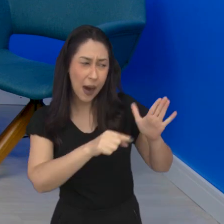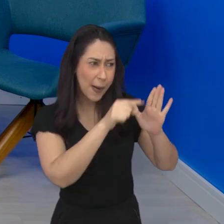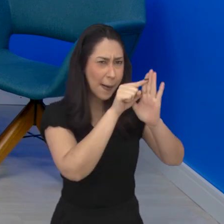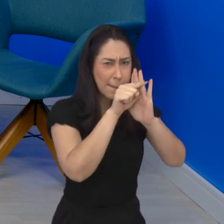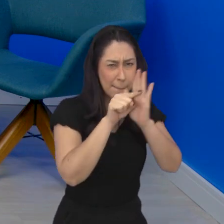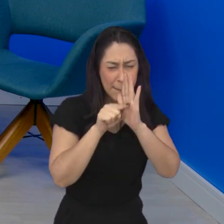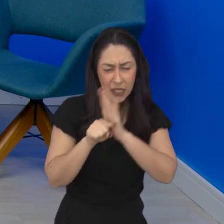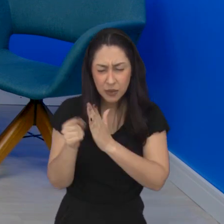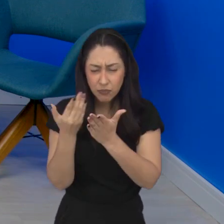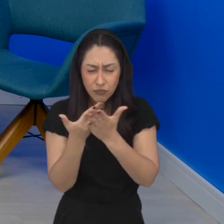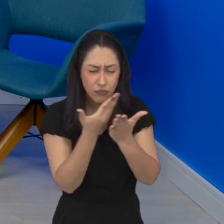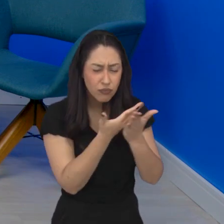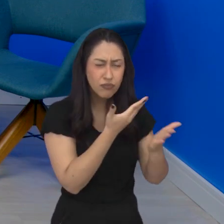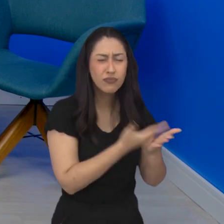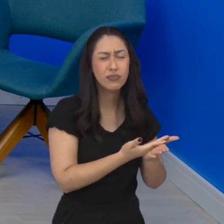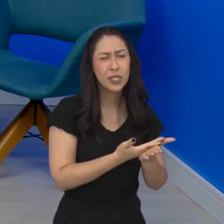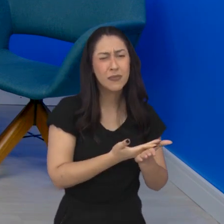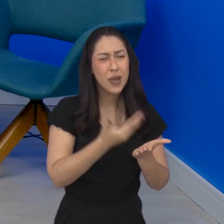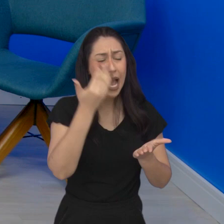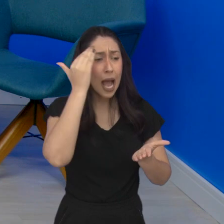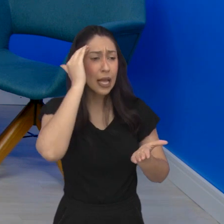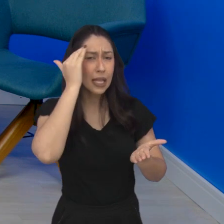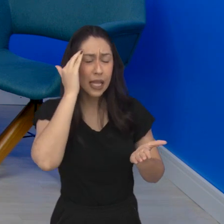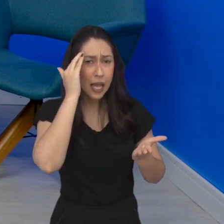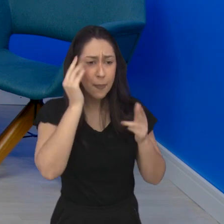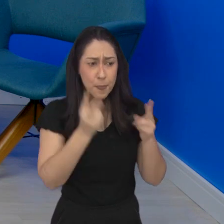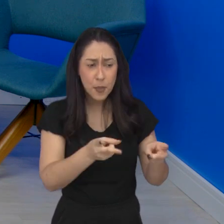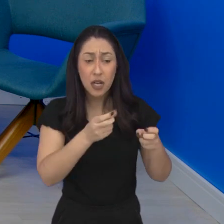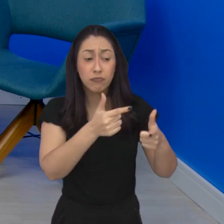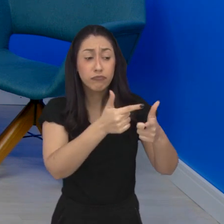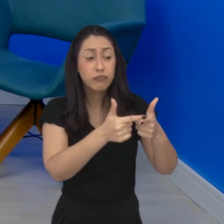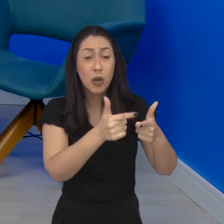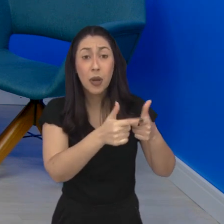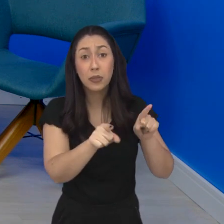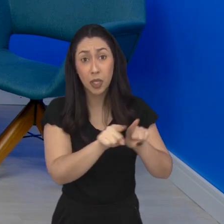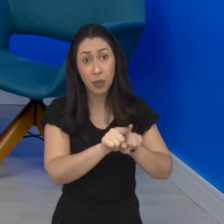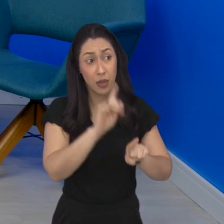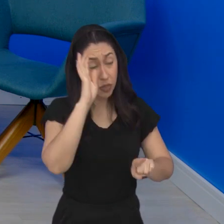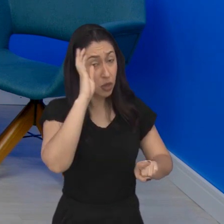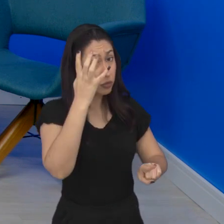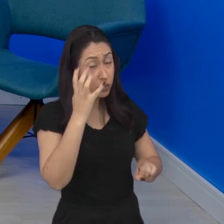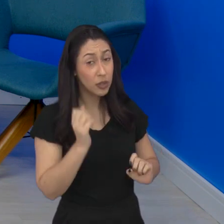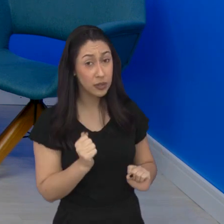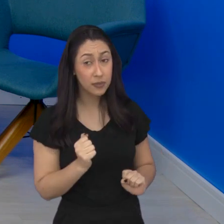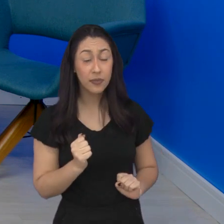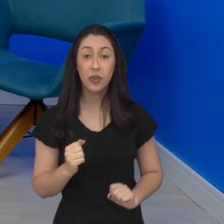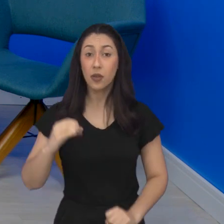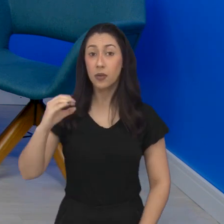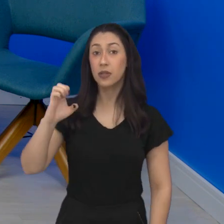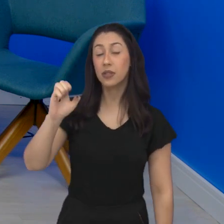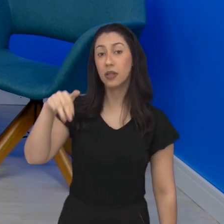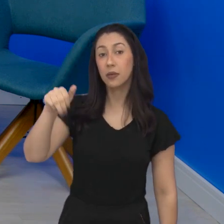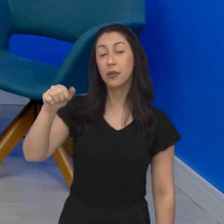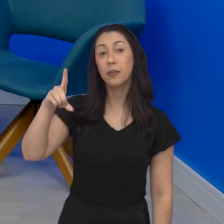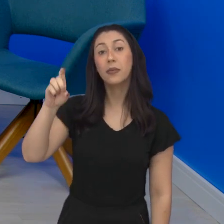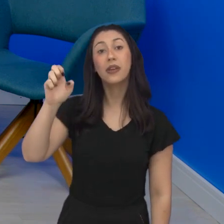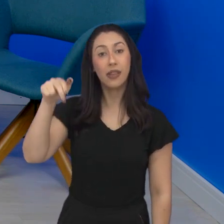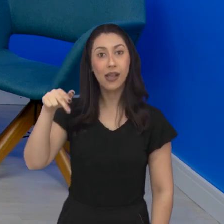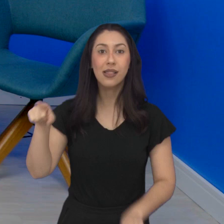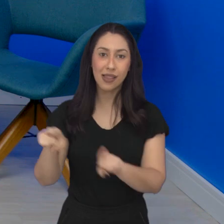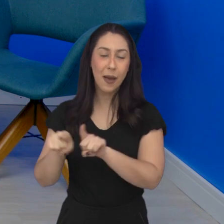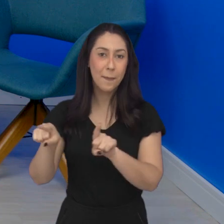pesquisas e frentes de estudos para conhecer a dimensão do problema e encontrar soluções. O CEMADEM também faz parte